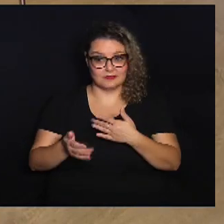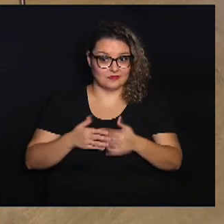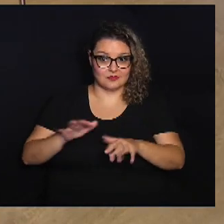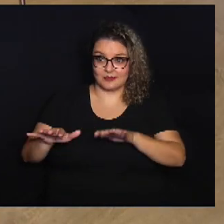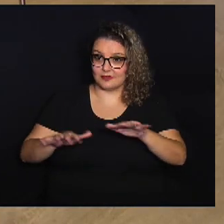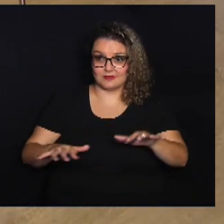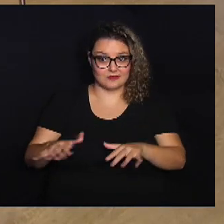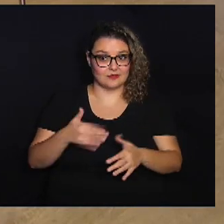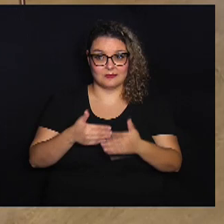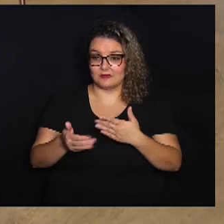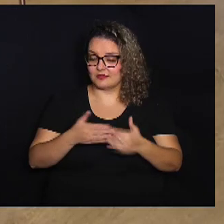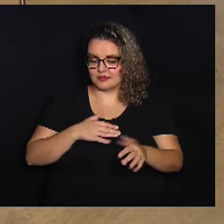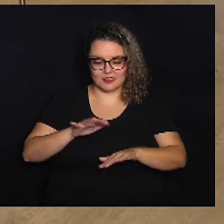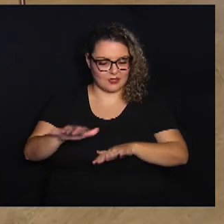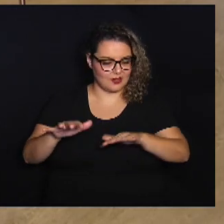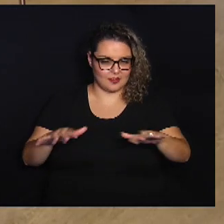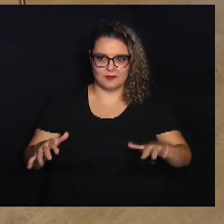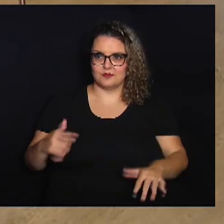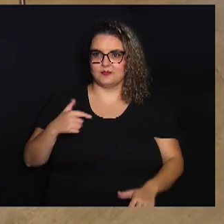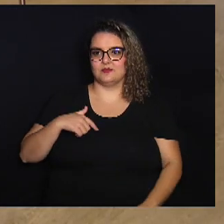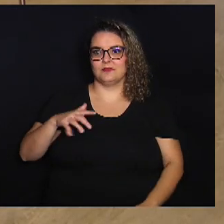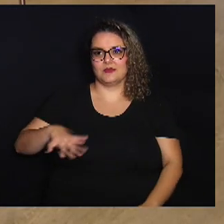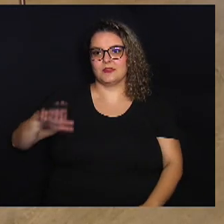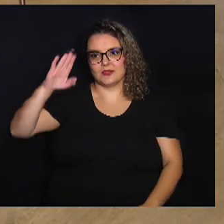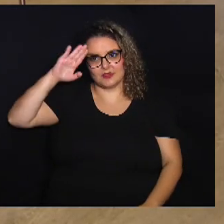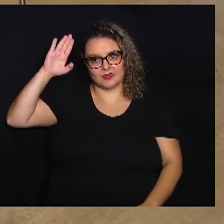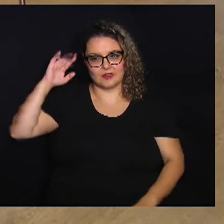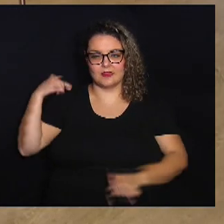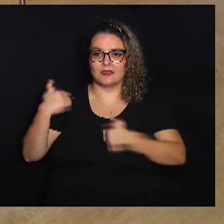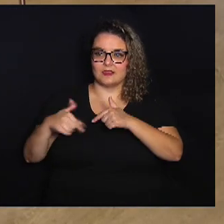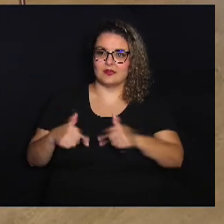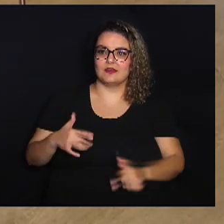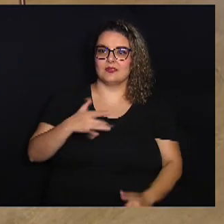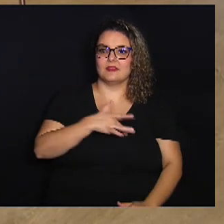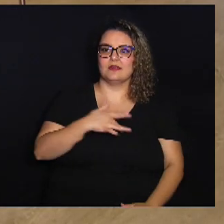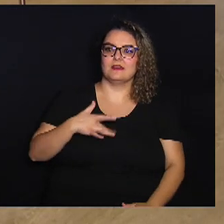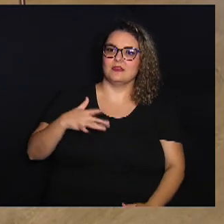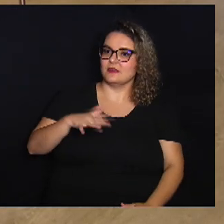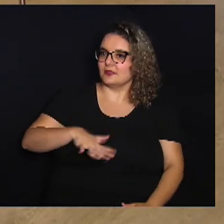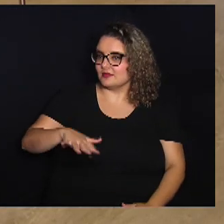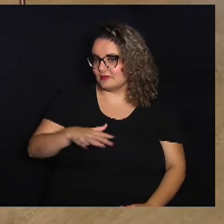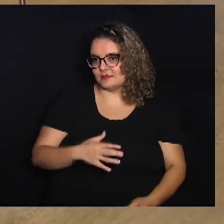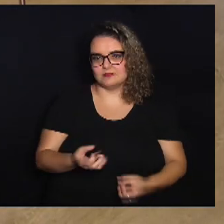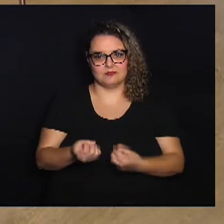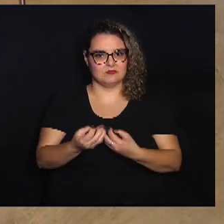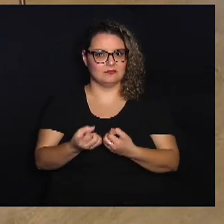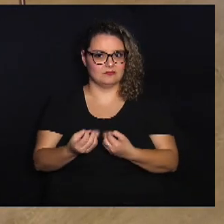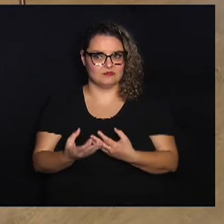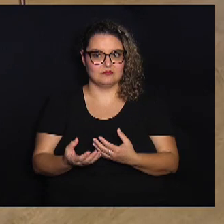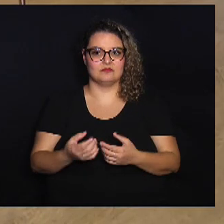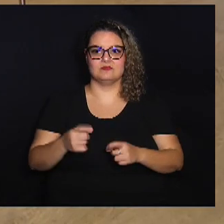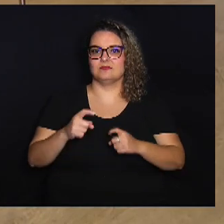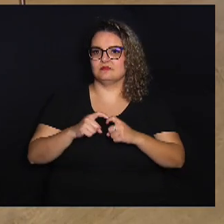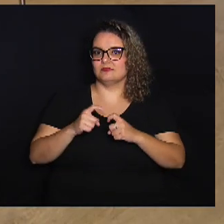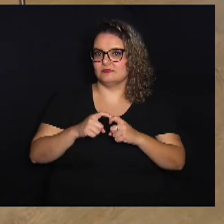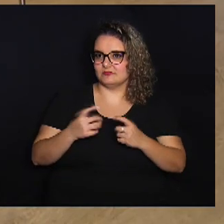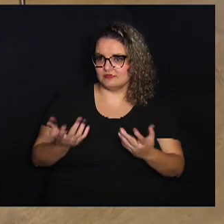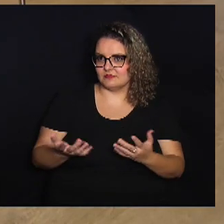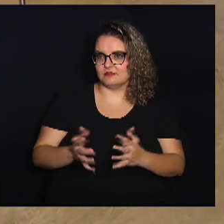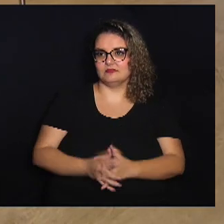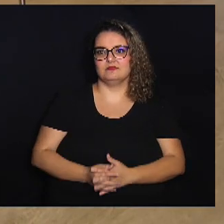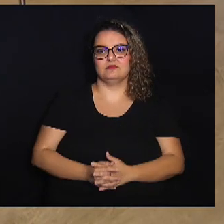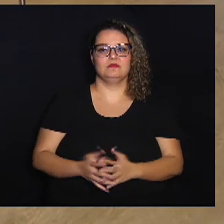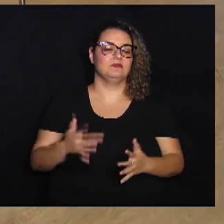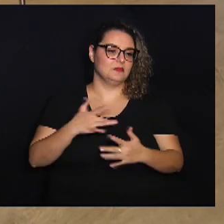qualquer área. Então, eu estou na área acadêmica, eu trabalho muito na área da saúde, trabalho com dados médicos, de